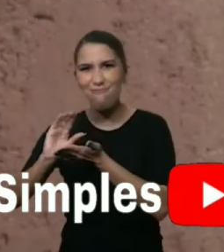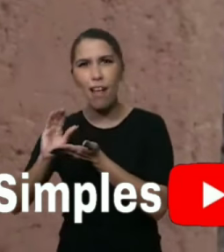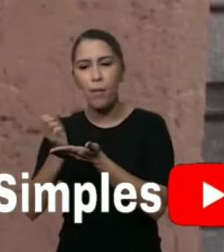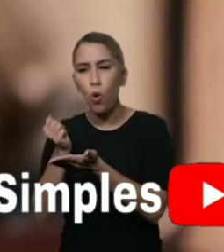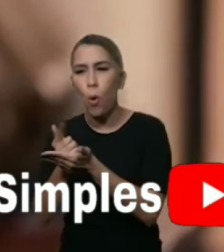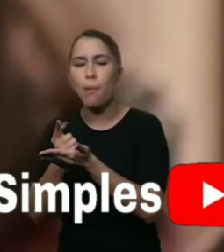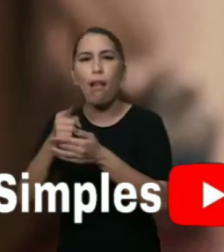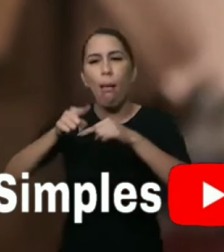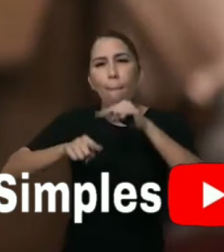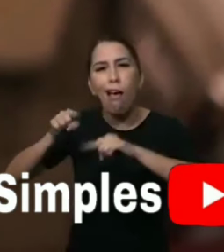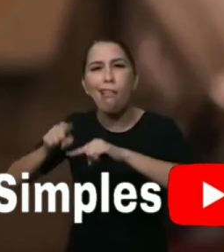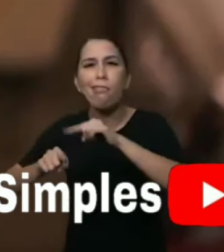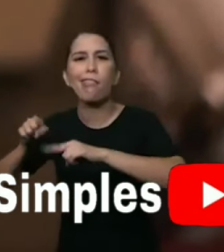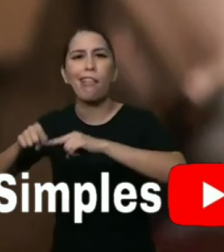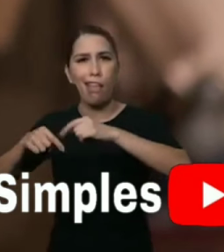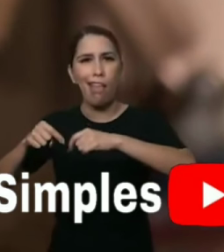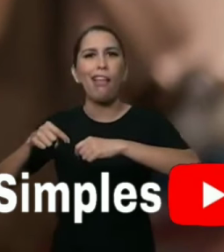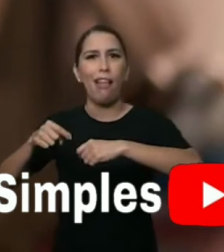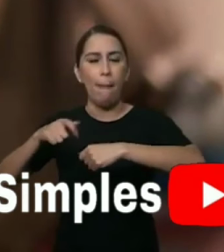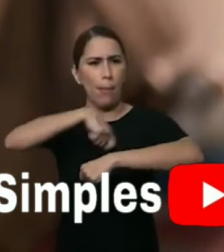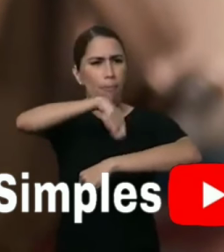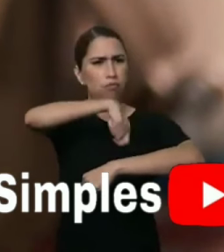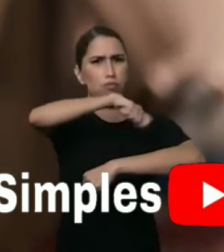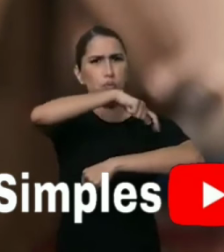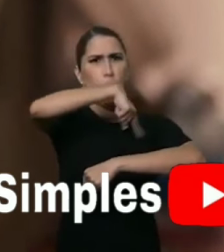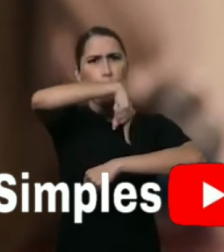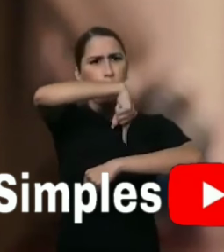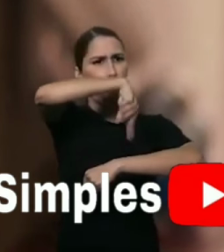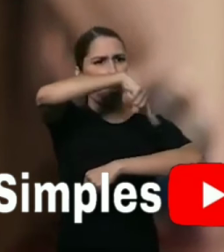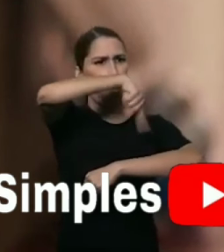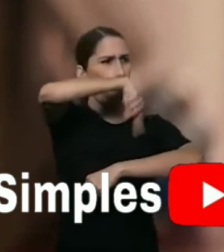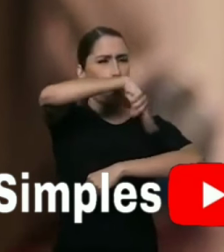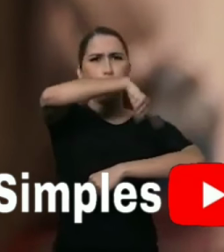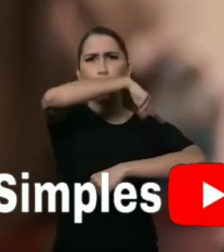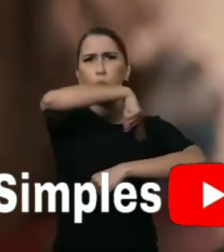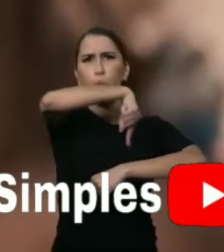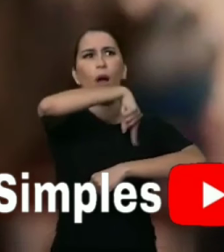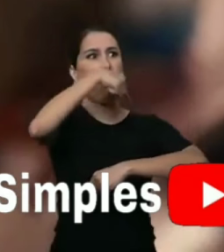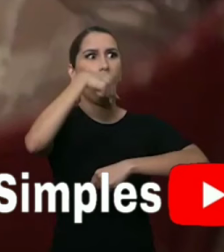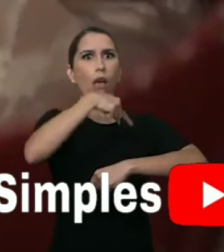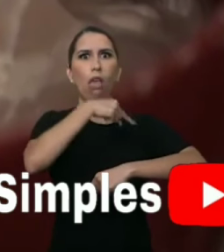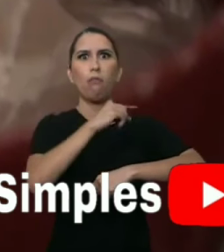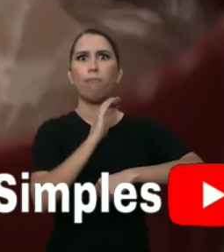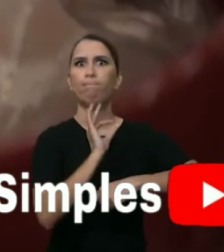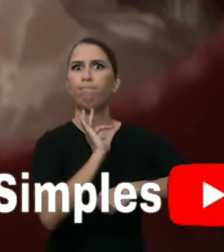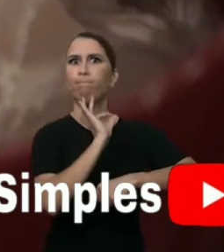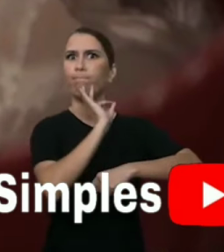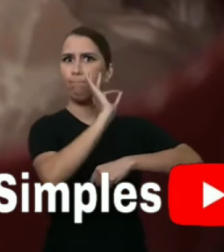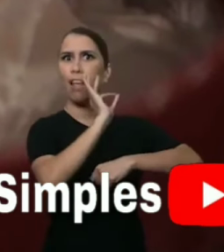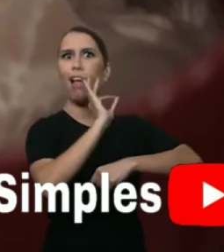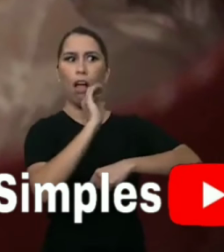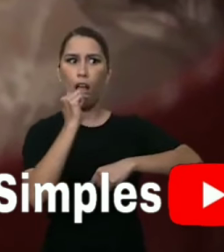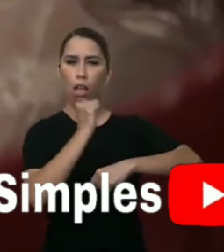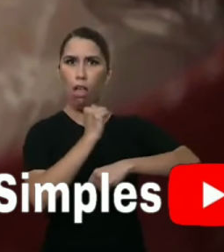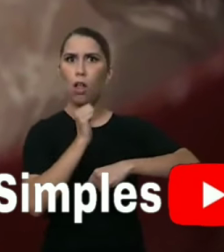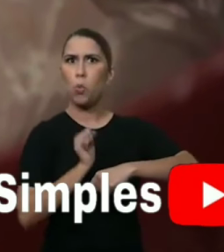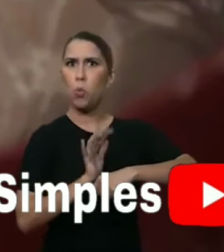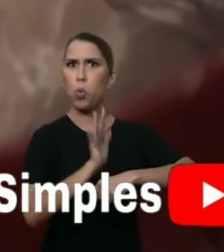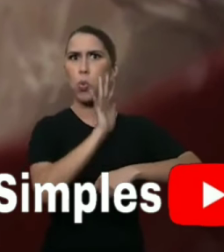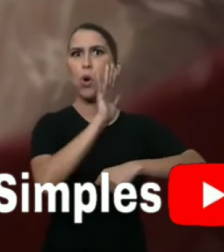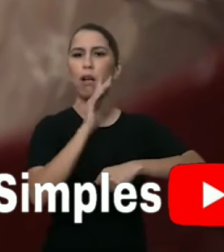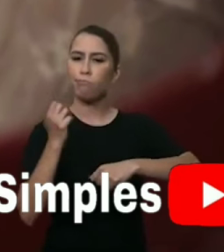Aí veio comprar as compras dos materiais, no caso, batedeira, que antes a gente não tinha, teve que comprar uma industrial.